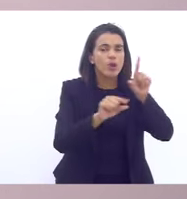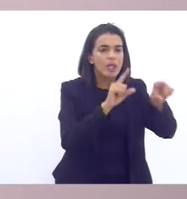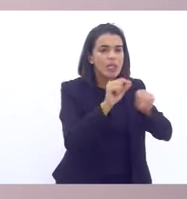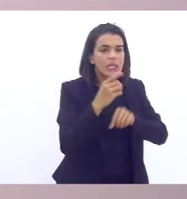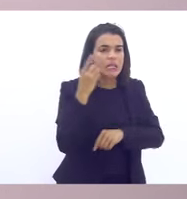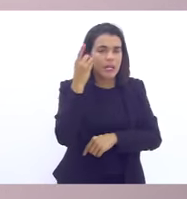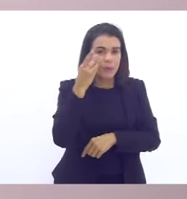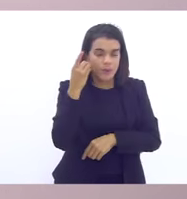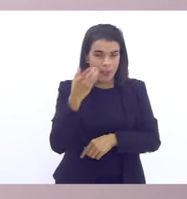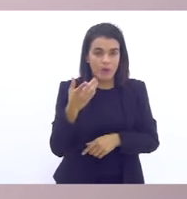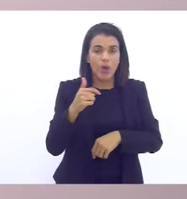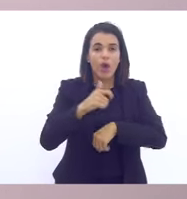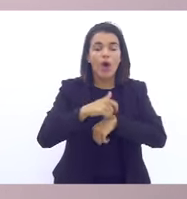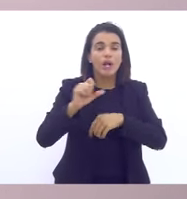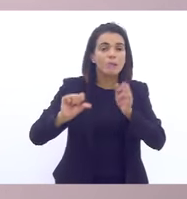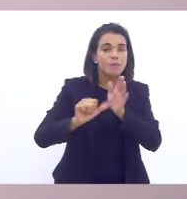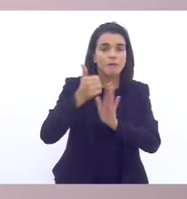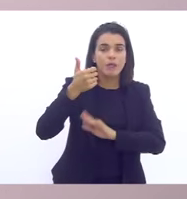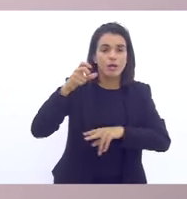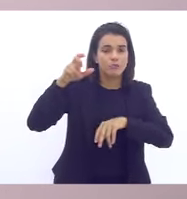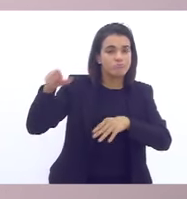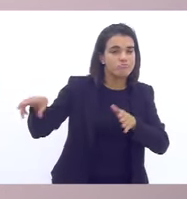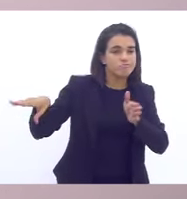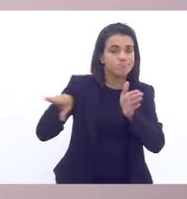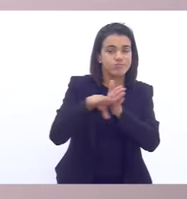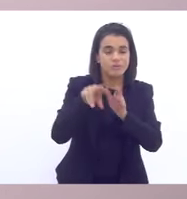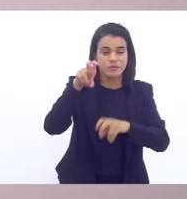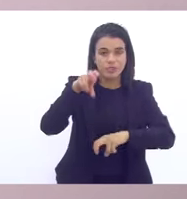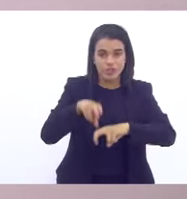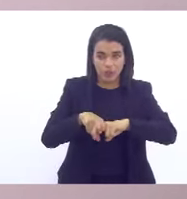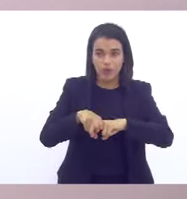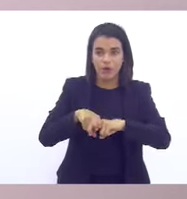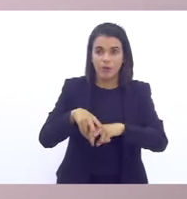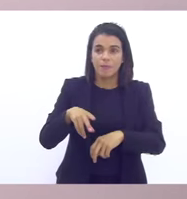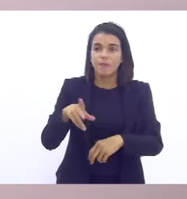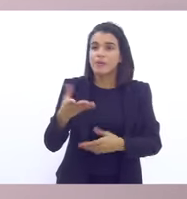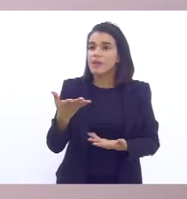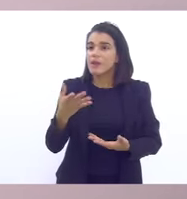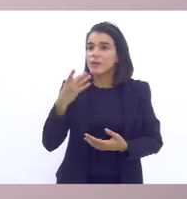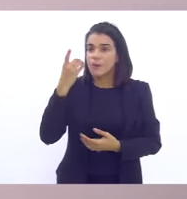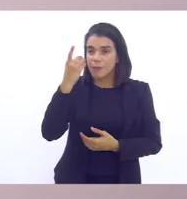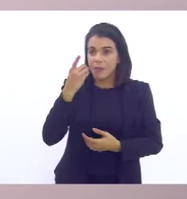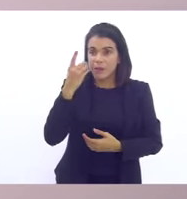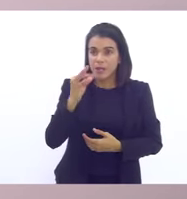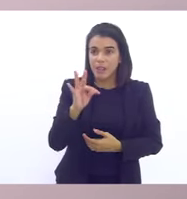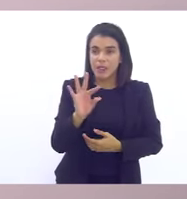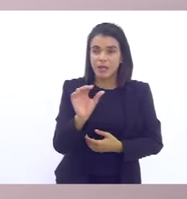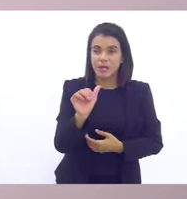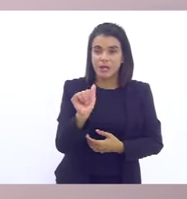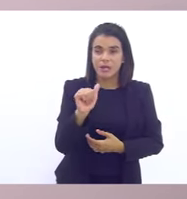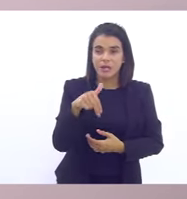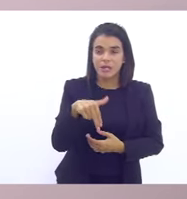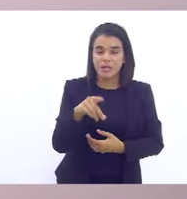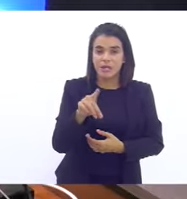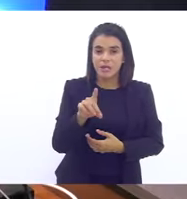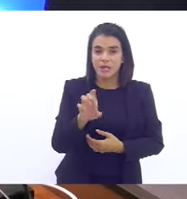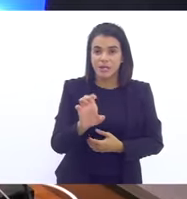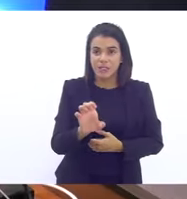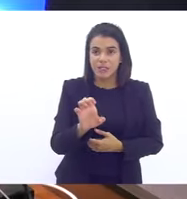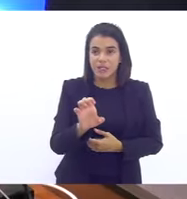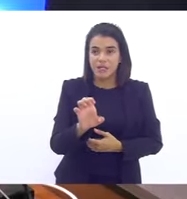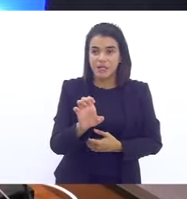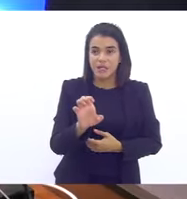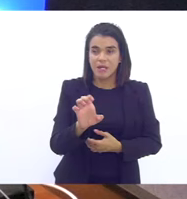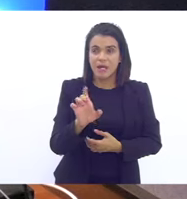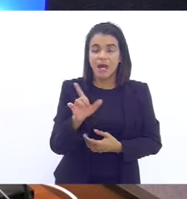lado e de outro. Passar a palavra para o deputado Tandy Vieira, que foi o deputado... Cadê o Tandy? Está aí, não? Se ausentou. Ele foi na audiência. Ah, ele